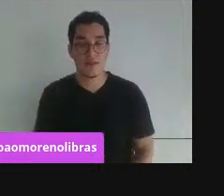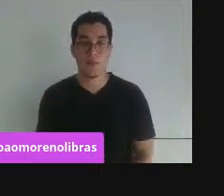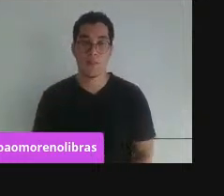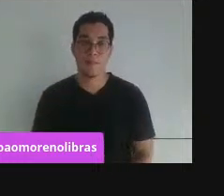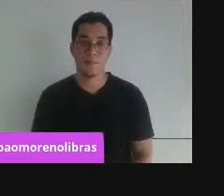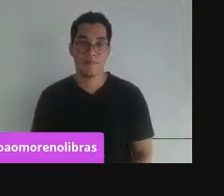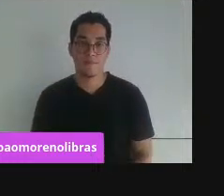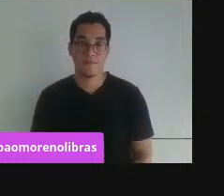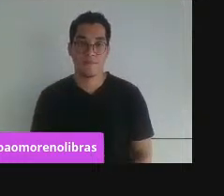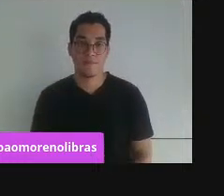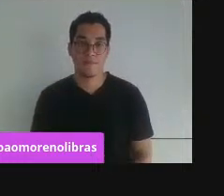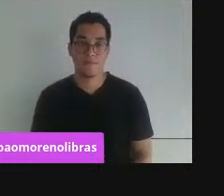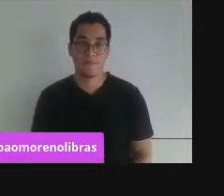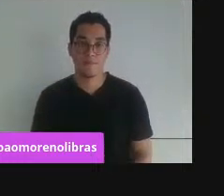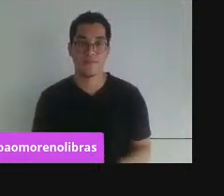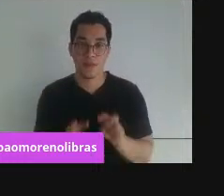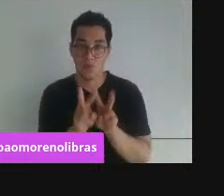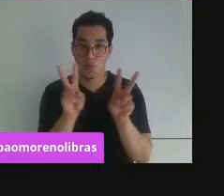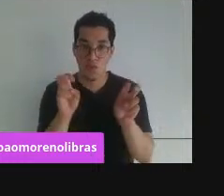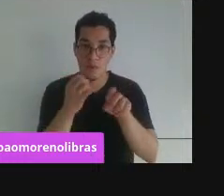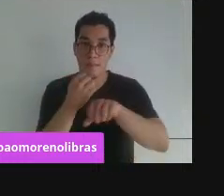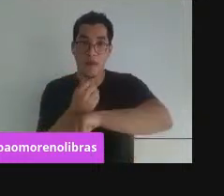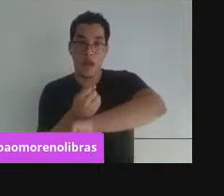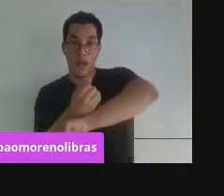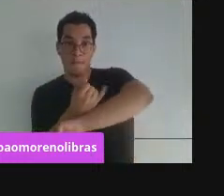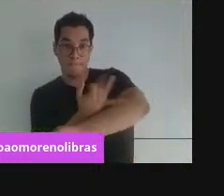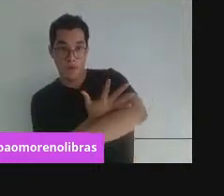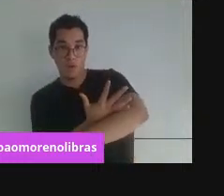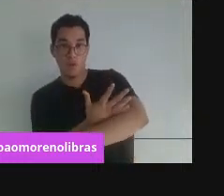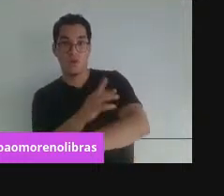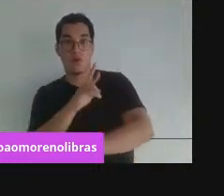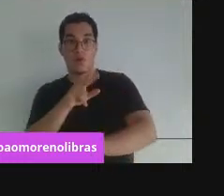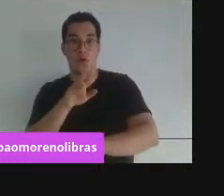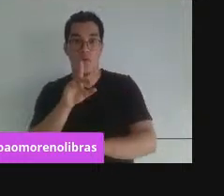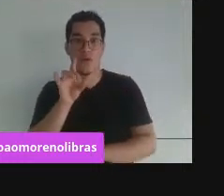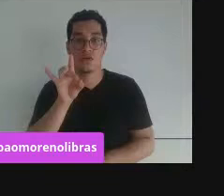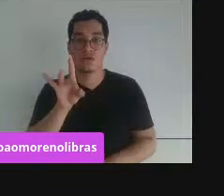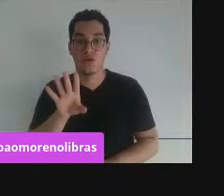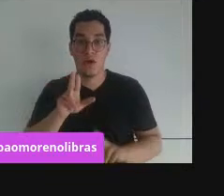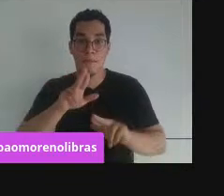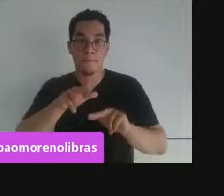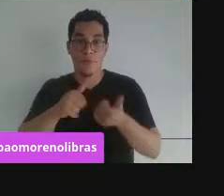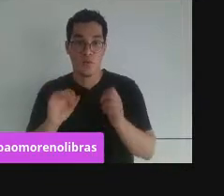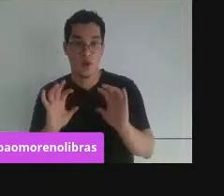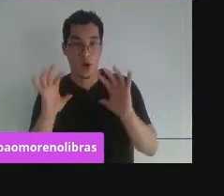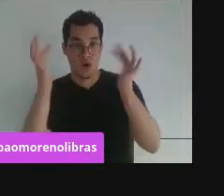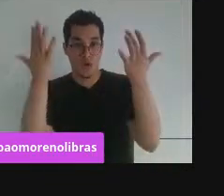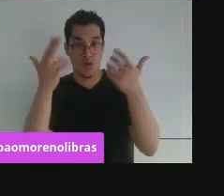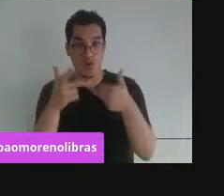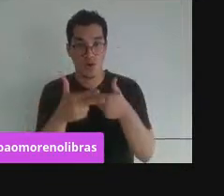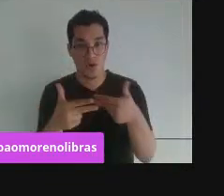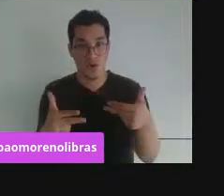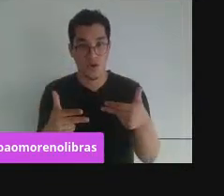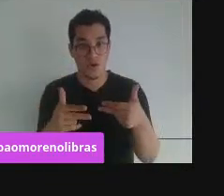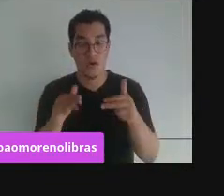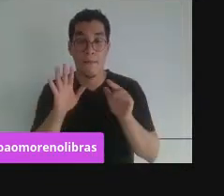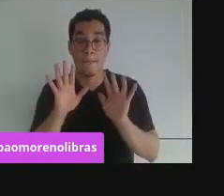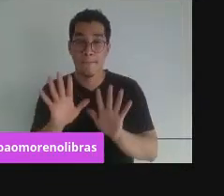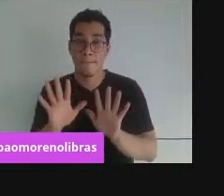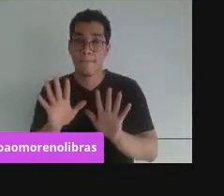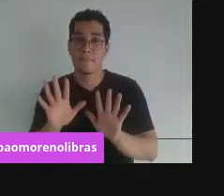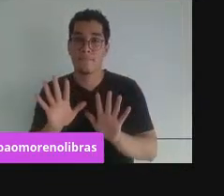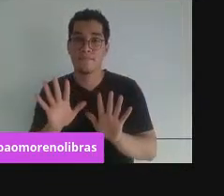Quando postula, as emoções não são propriamente desencadeadas pelos acontecimentos ou pelas próprias situações,